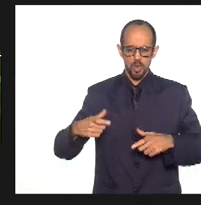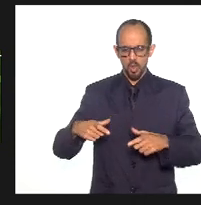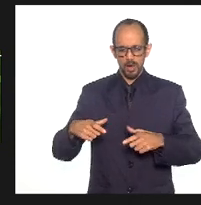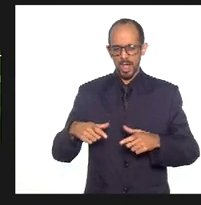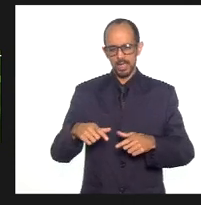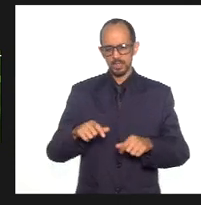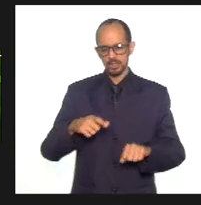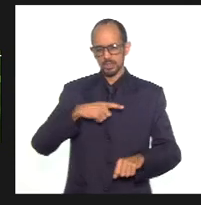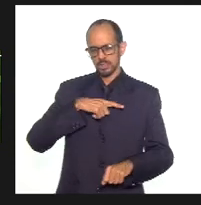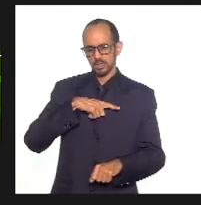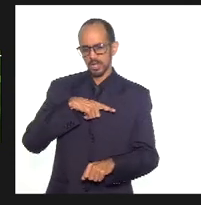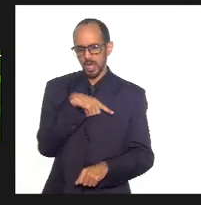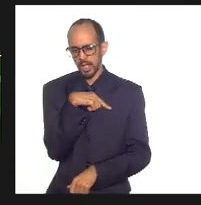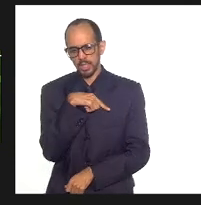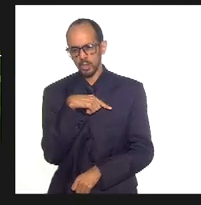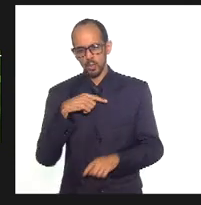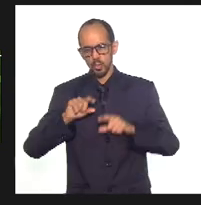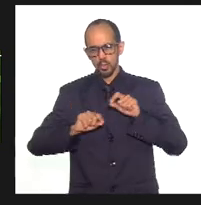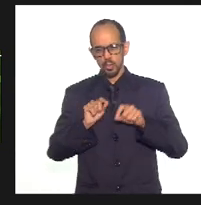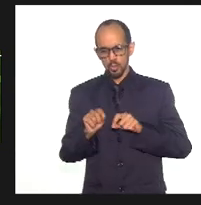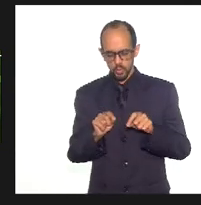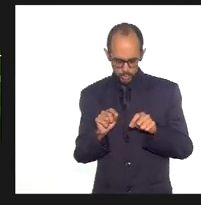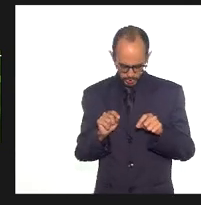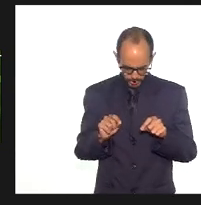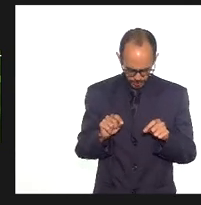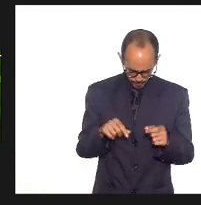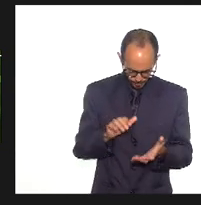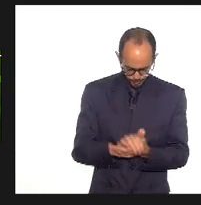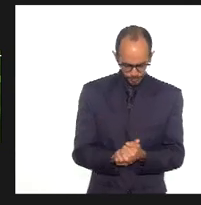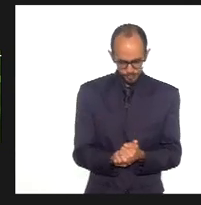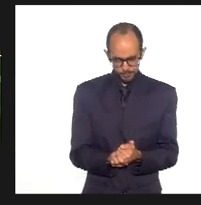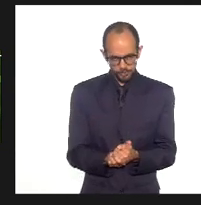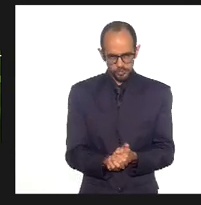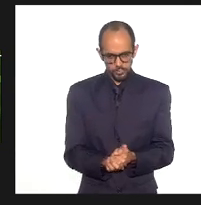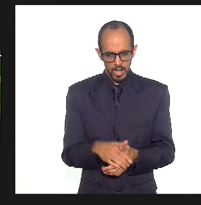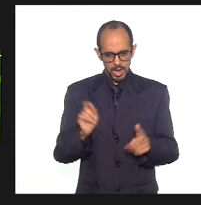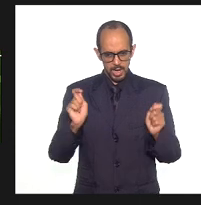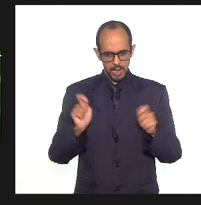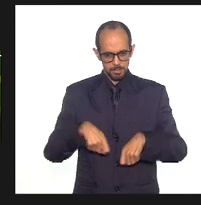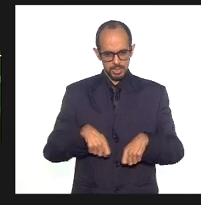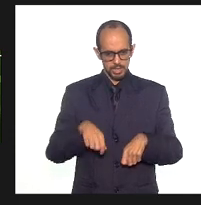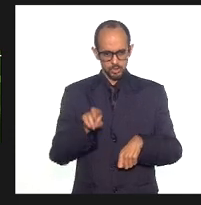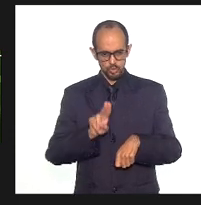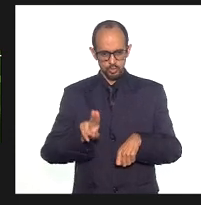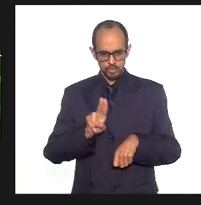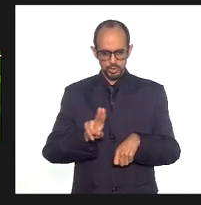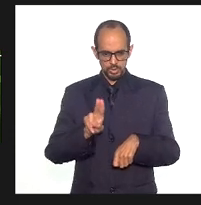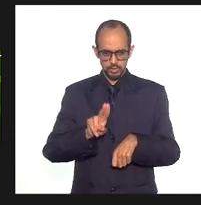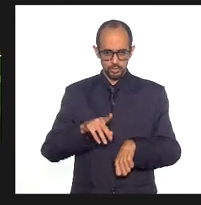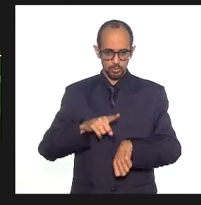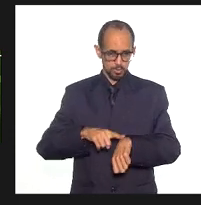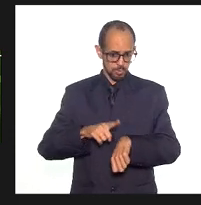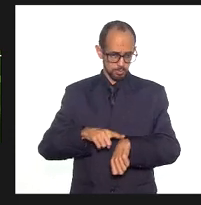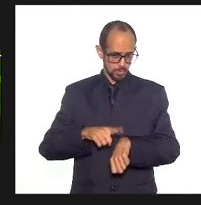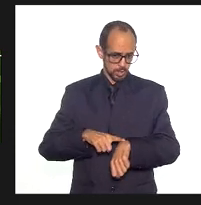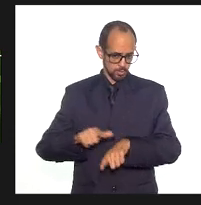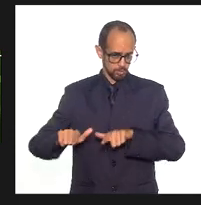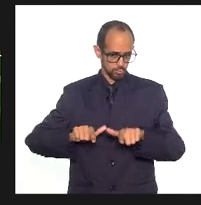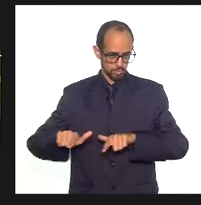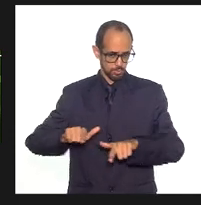enfim, consumidos, né? Ou aplicados ou utilizados durante a fase de exploração ou